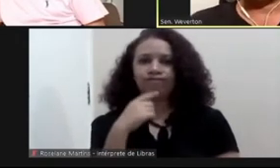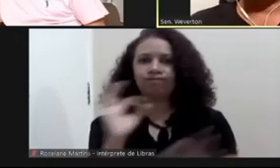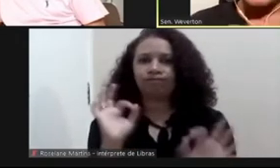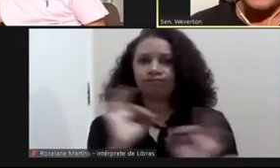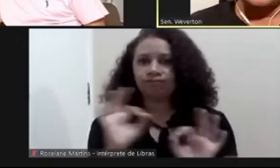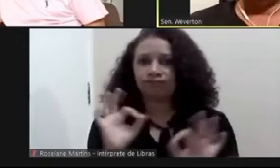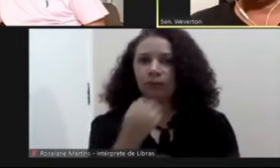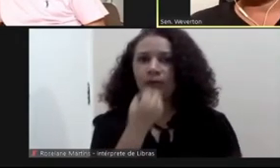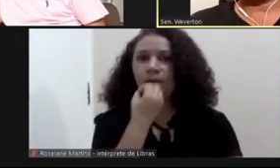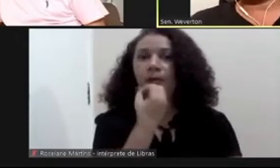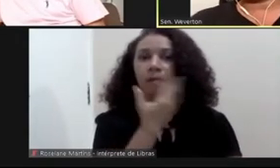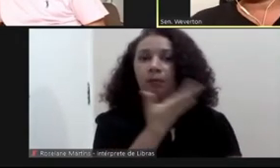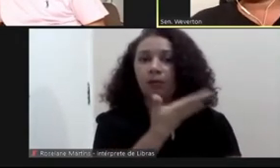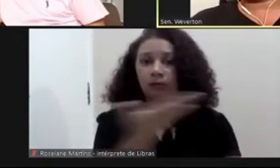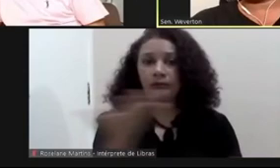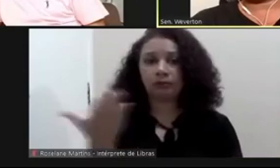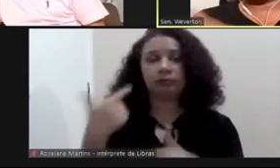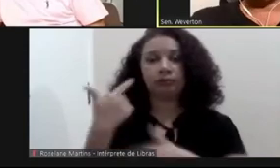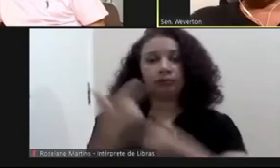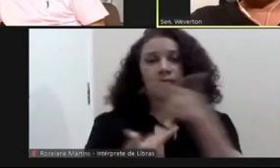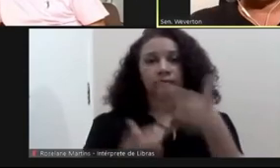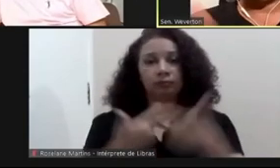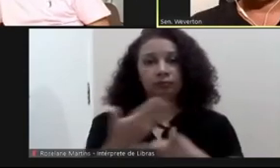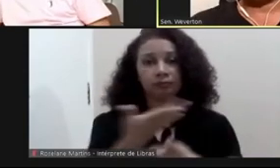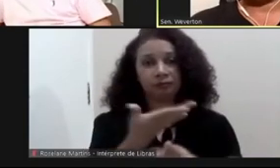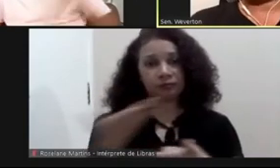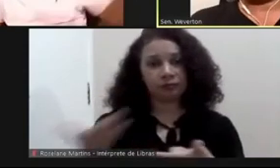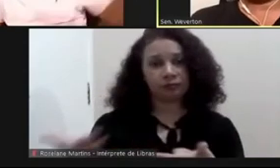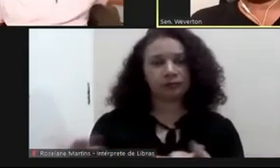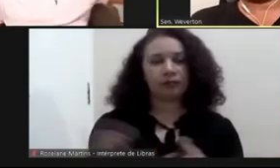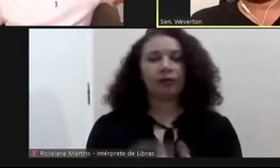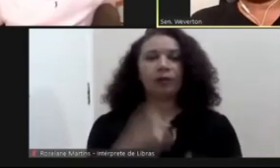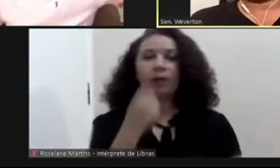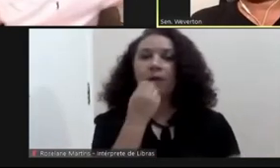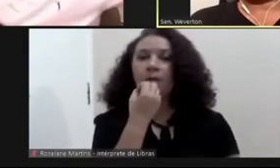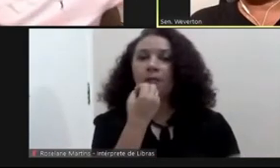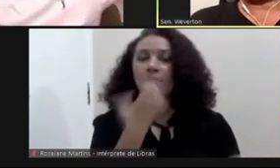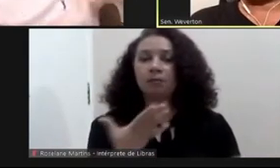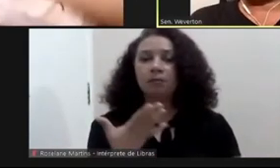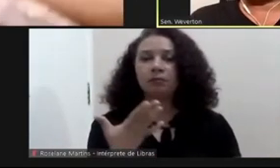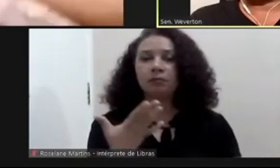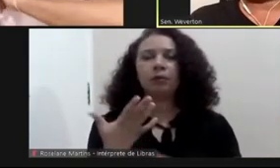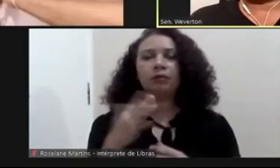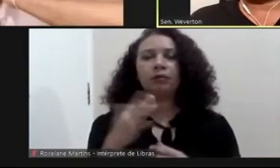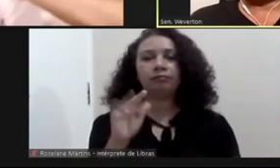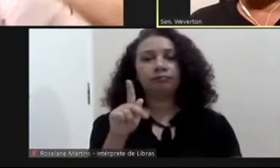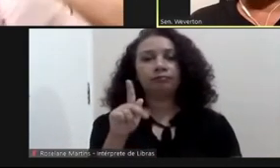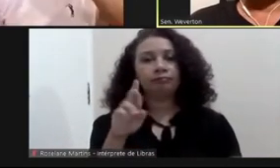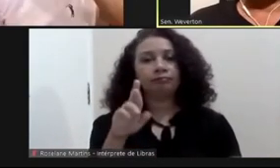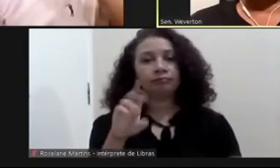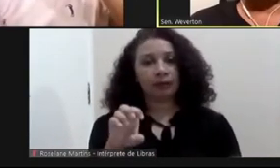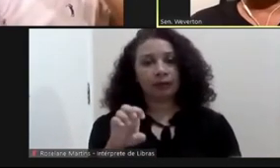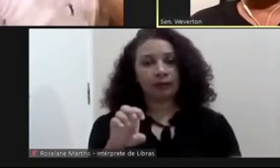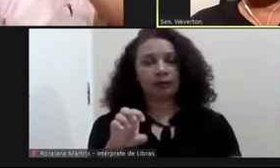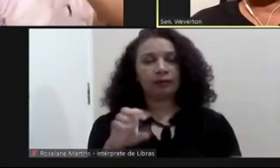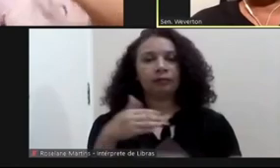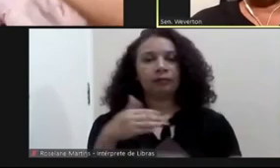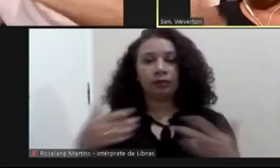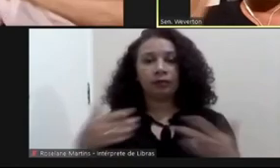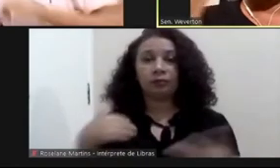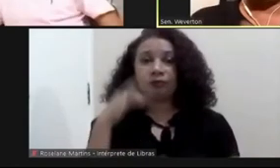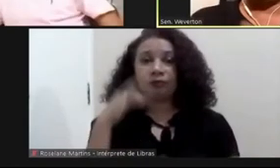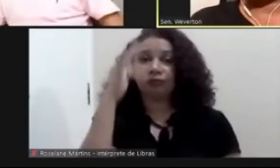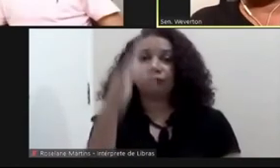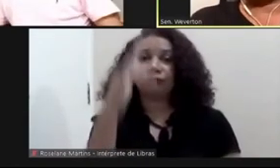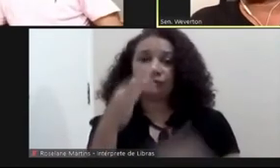boa pré-bienal, e espero que a definitiva seja uma data que todos possam estar presentes. E,